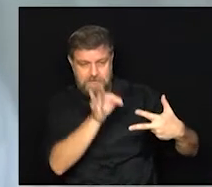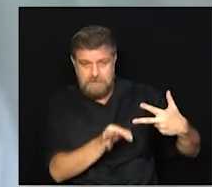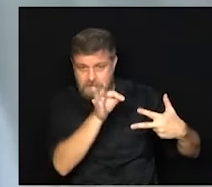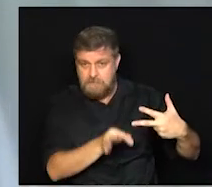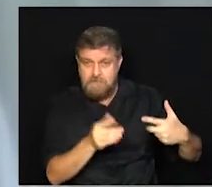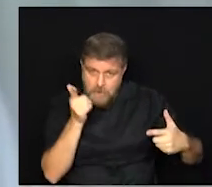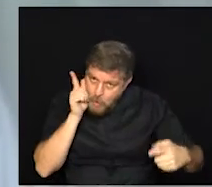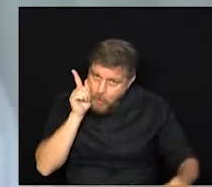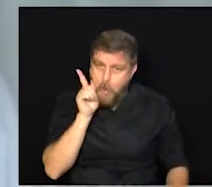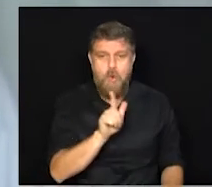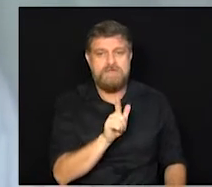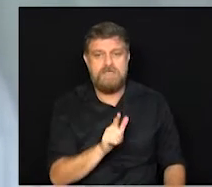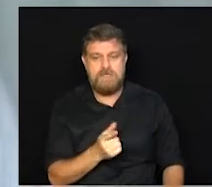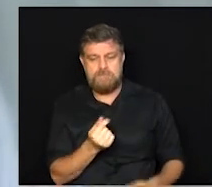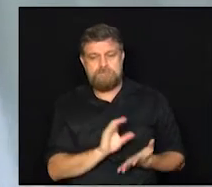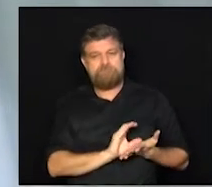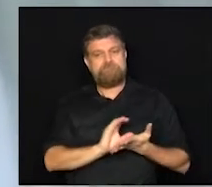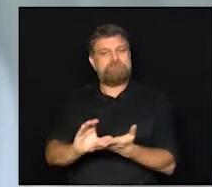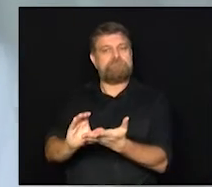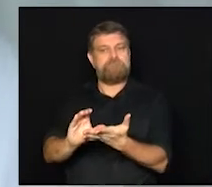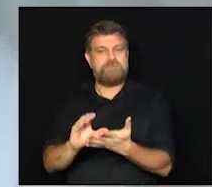sucesso.